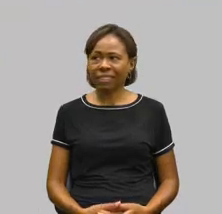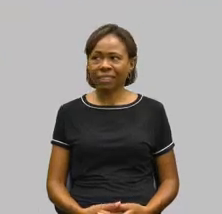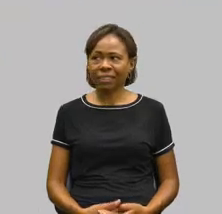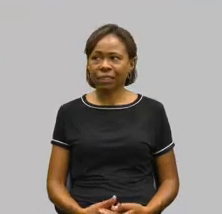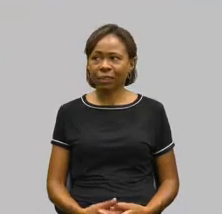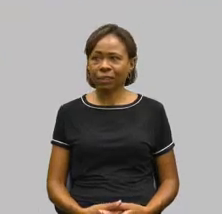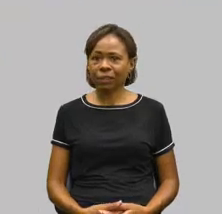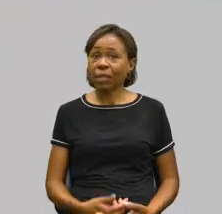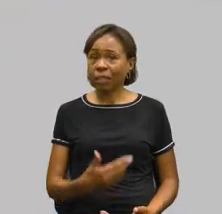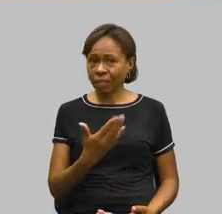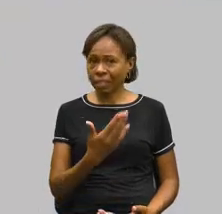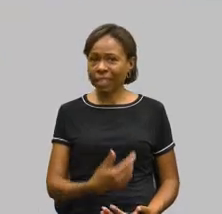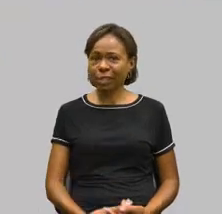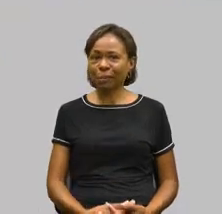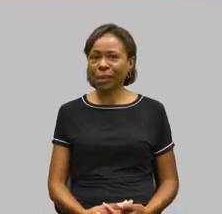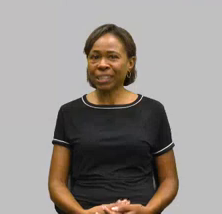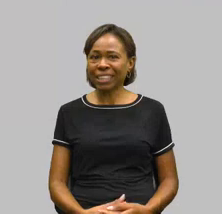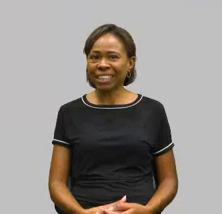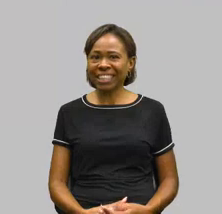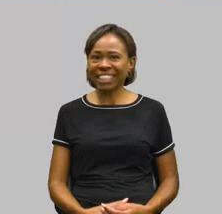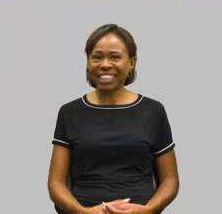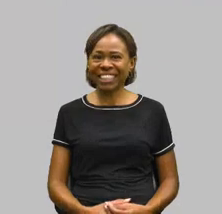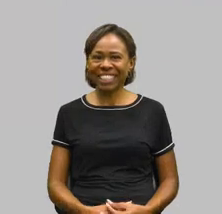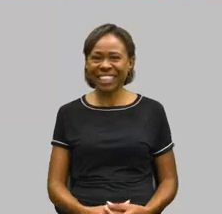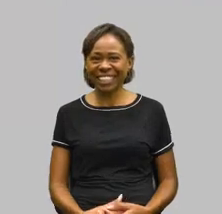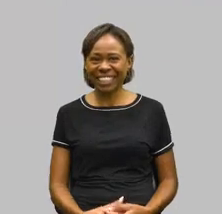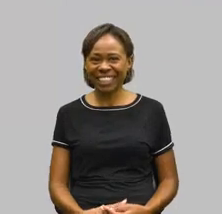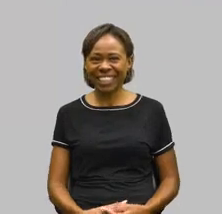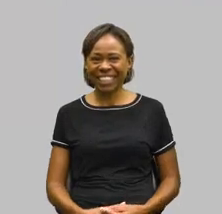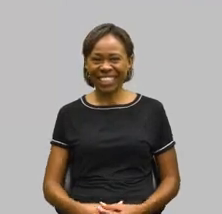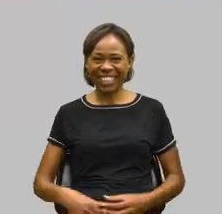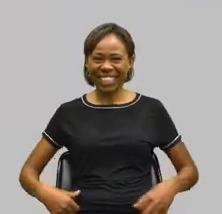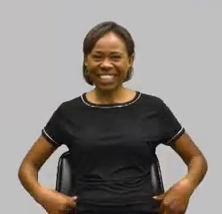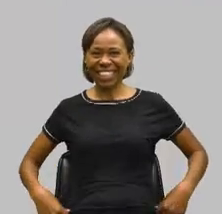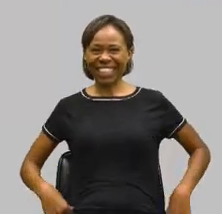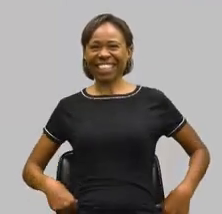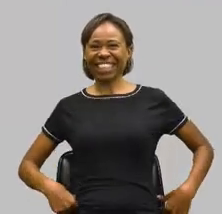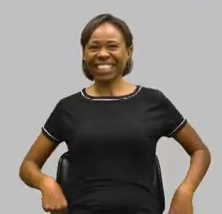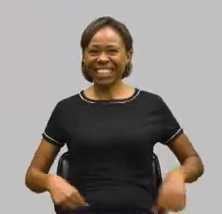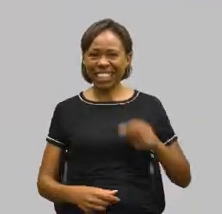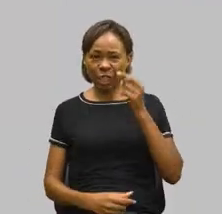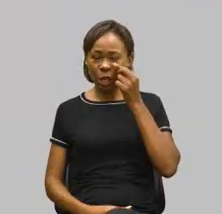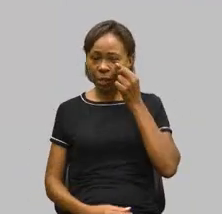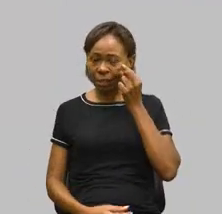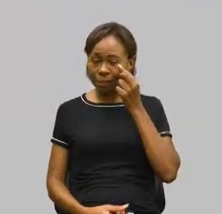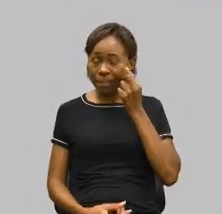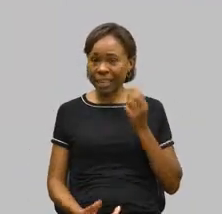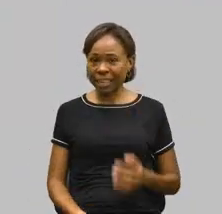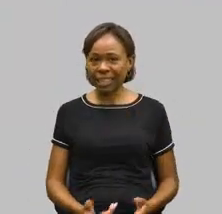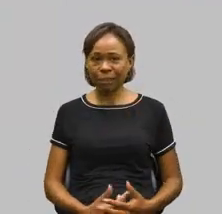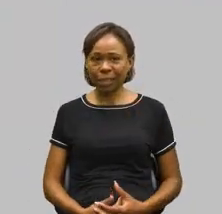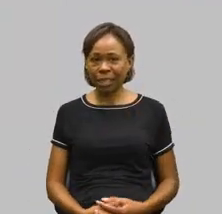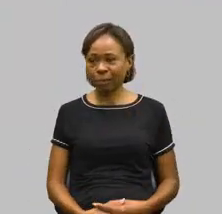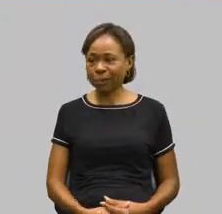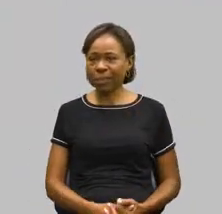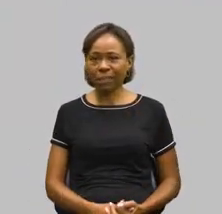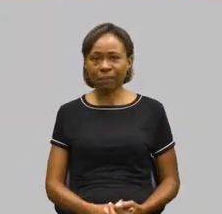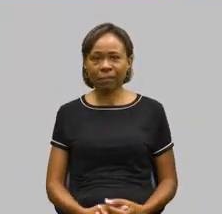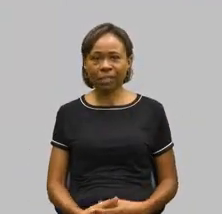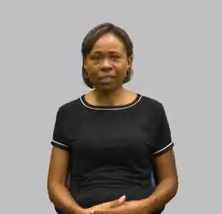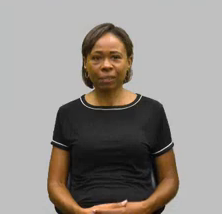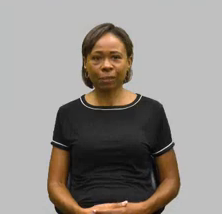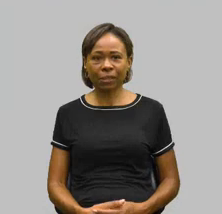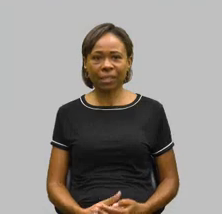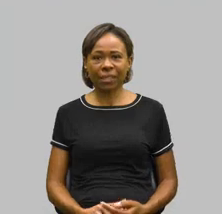vou pedir aqui gente da Equipe técnica se puder diminuir um pouquinho o o ar o ar tá muito frio aqui